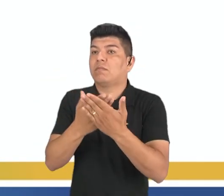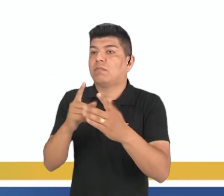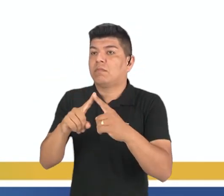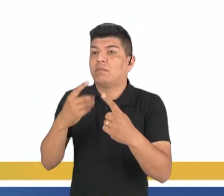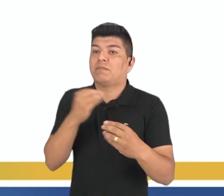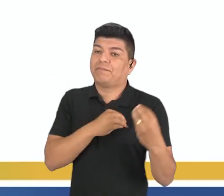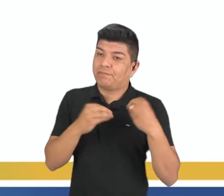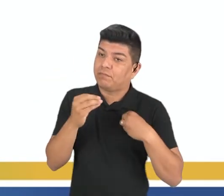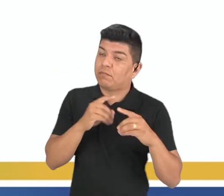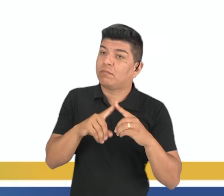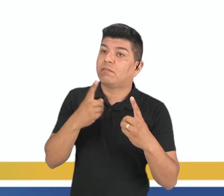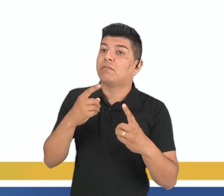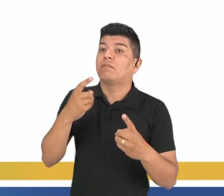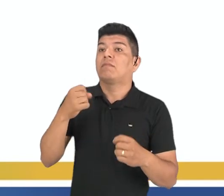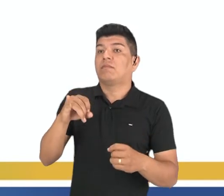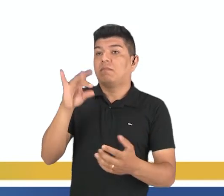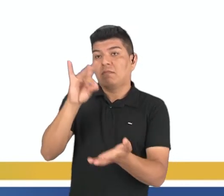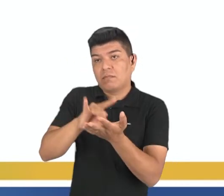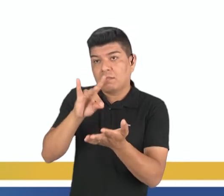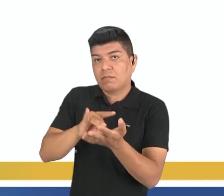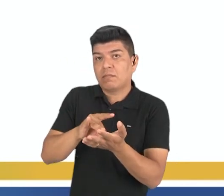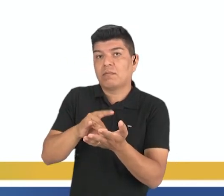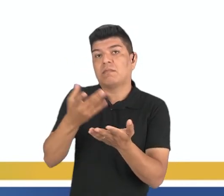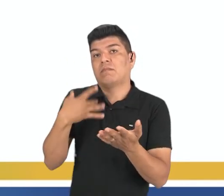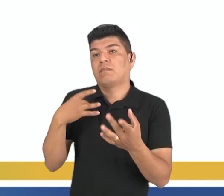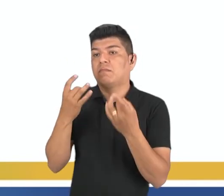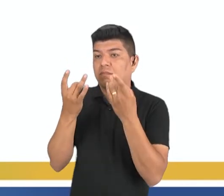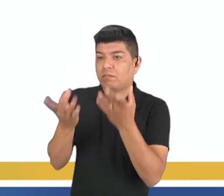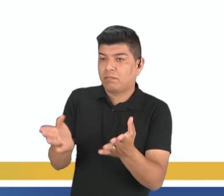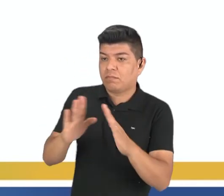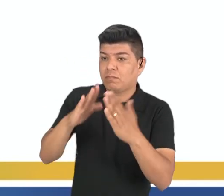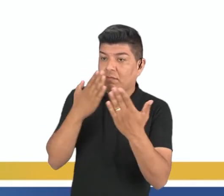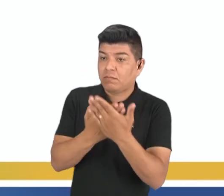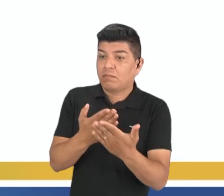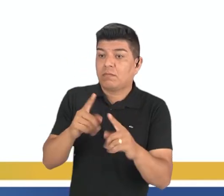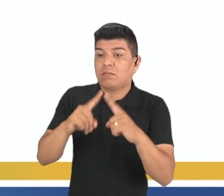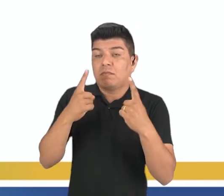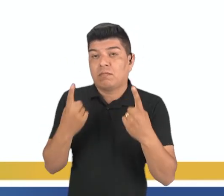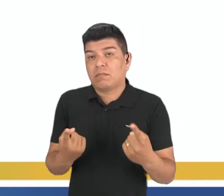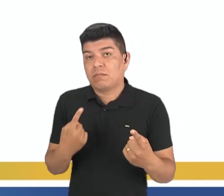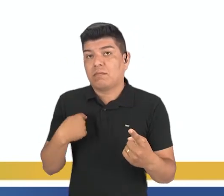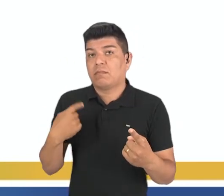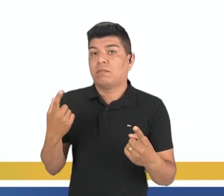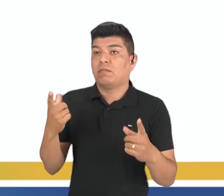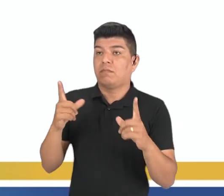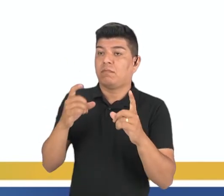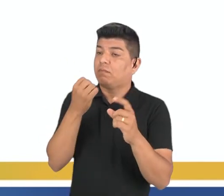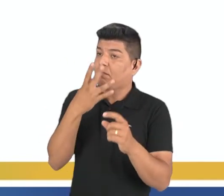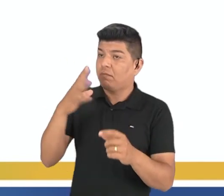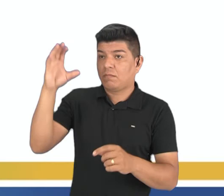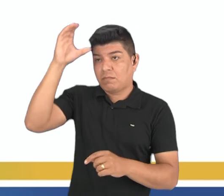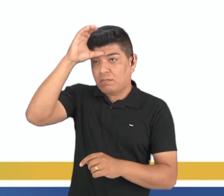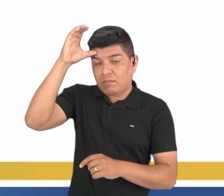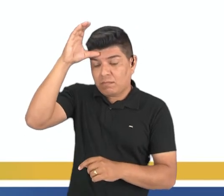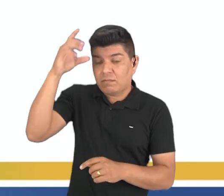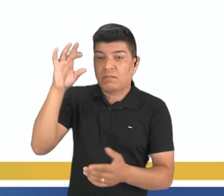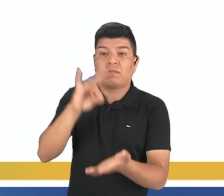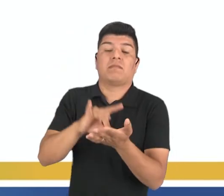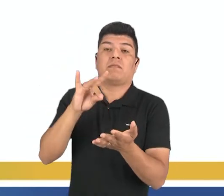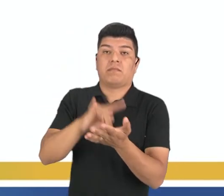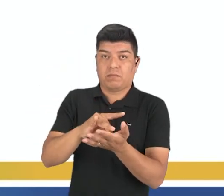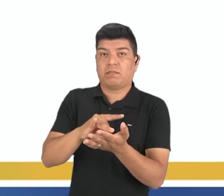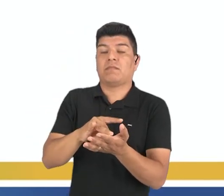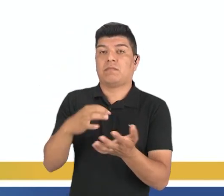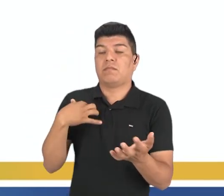cometendo um pecado. Se eu disser a verdade, terei que deixar a escola. Porém, fico bem com a minha consciência. Na real